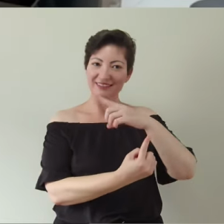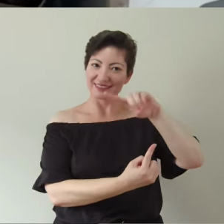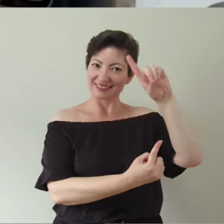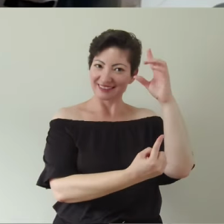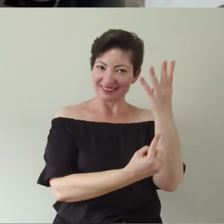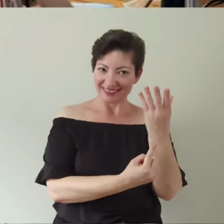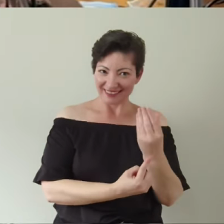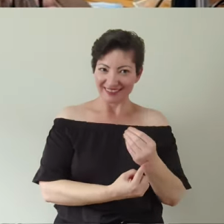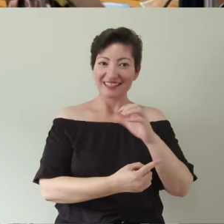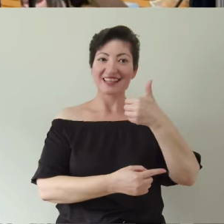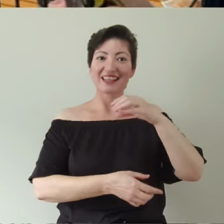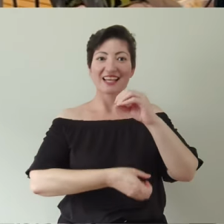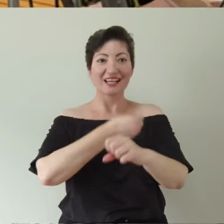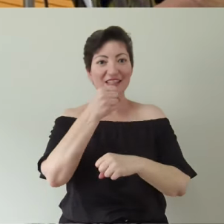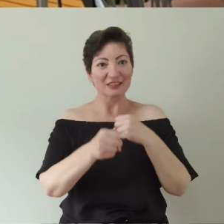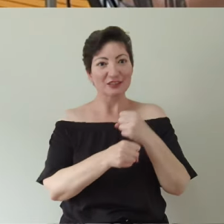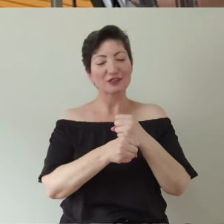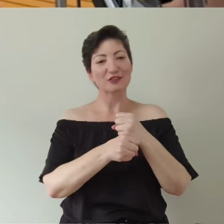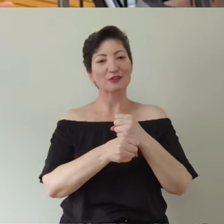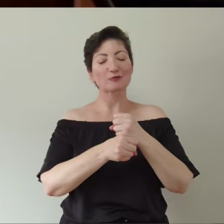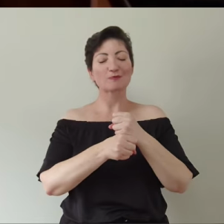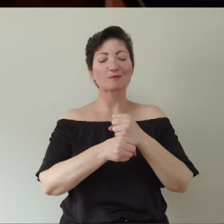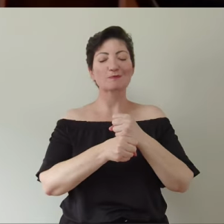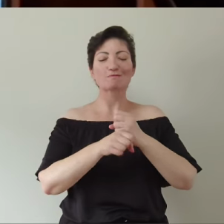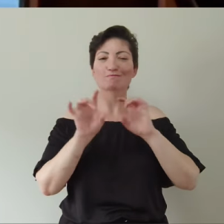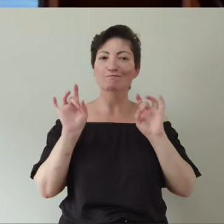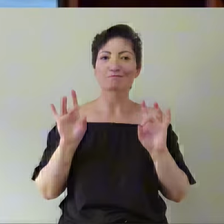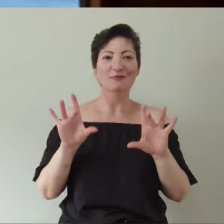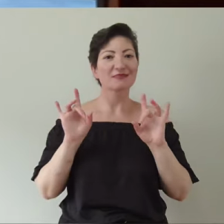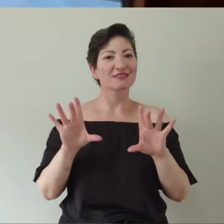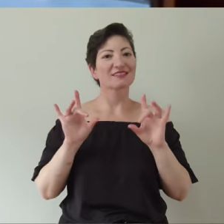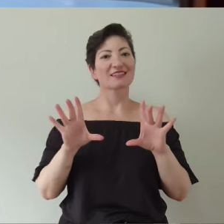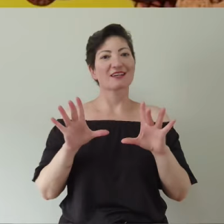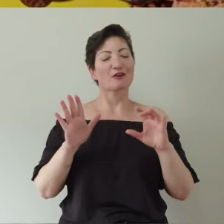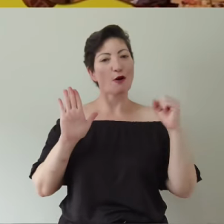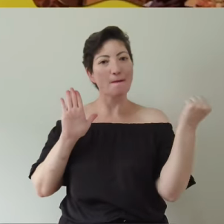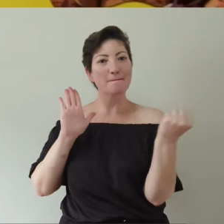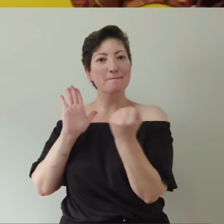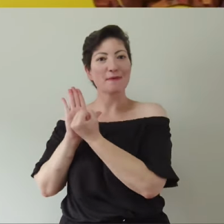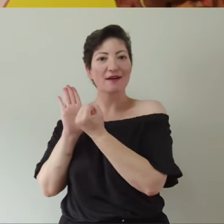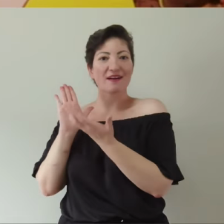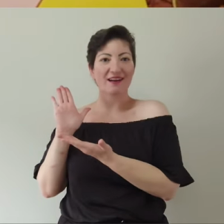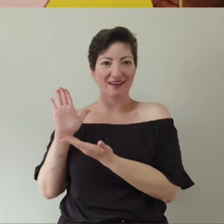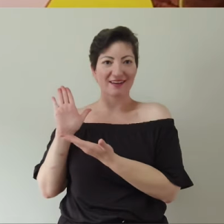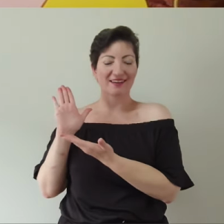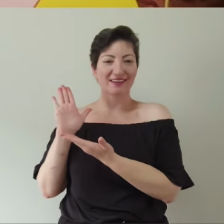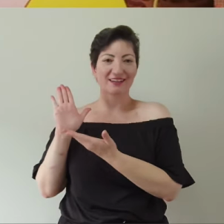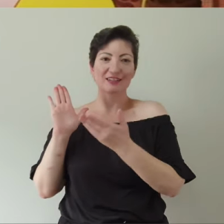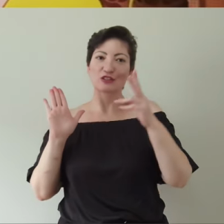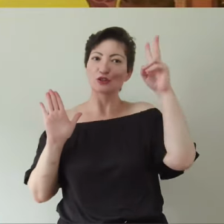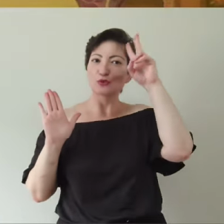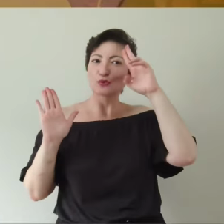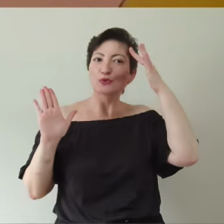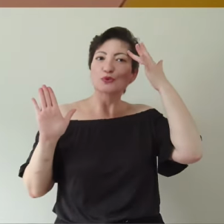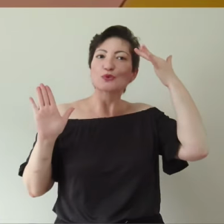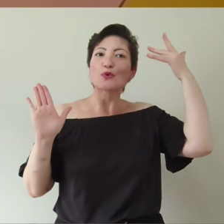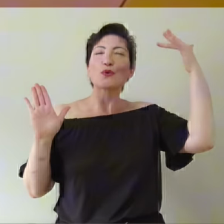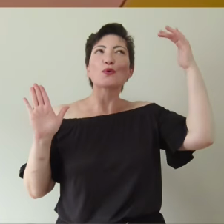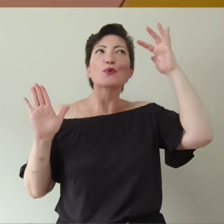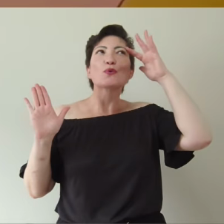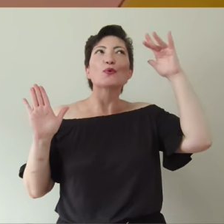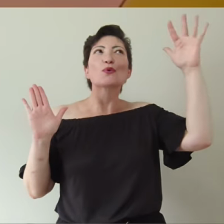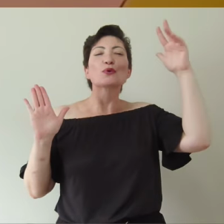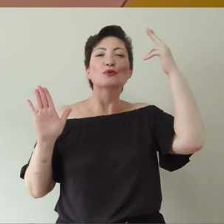para coroarmos nossa trajetória até aqui. Foi um grande sonho realizado. Eu não